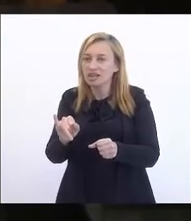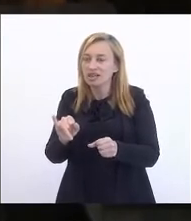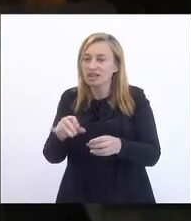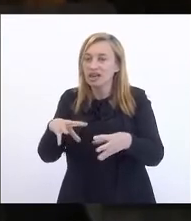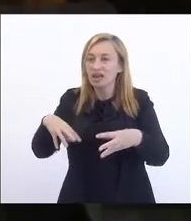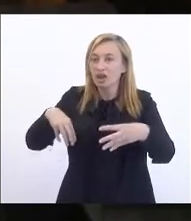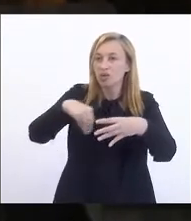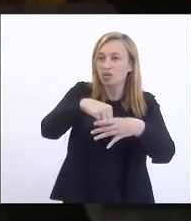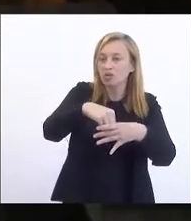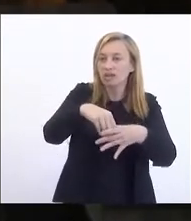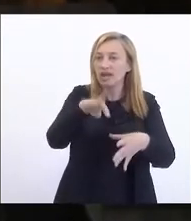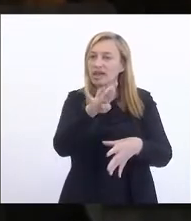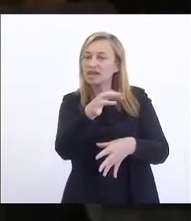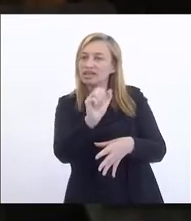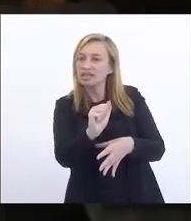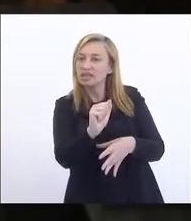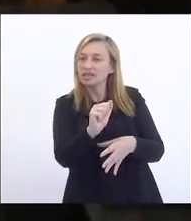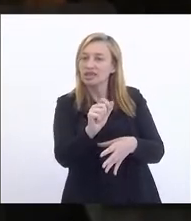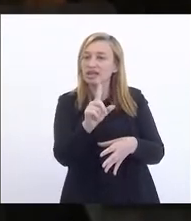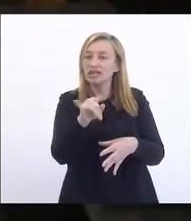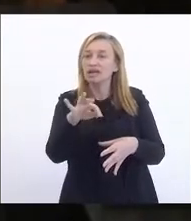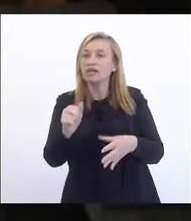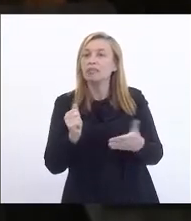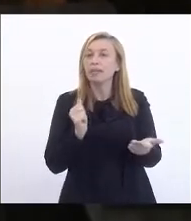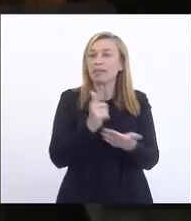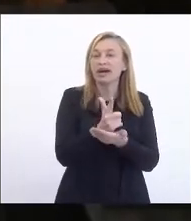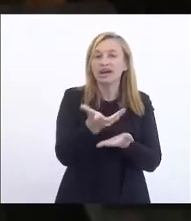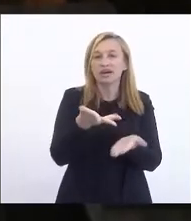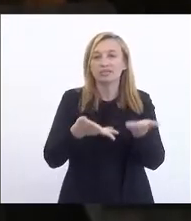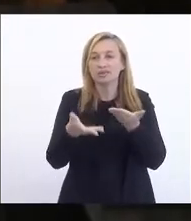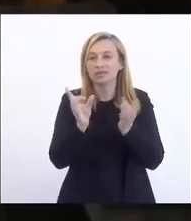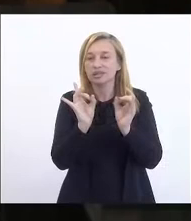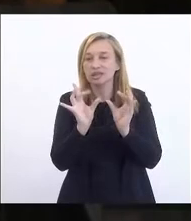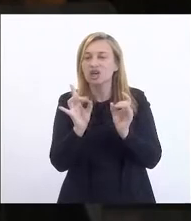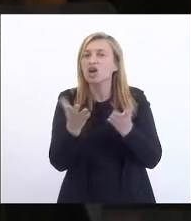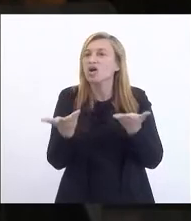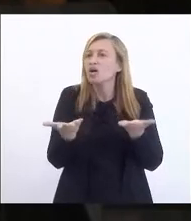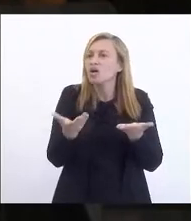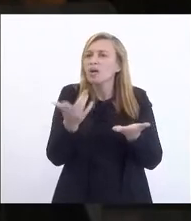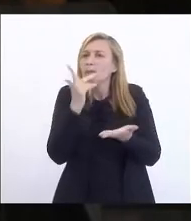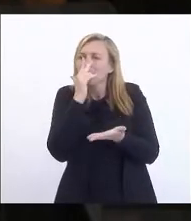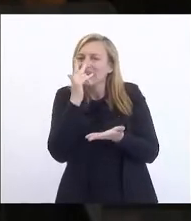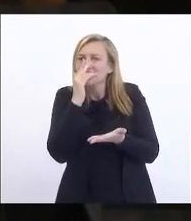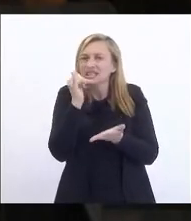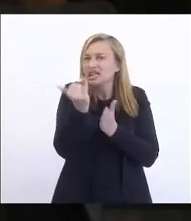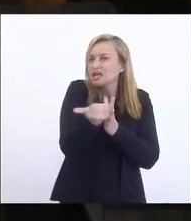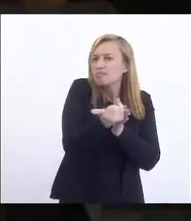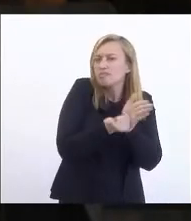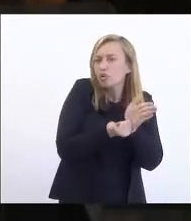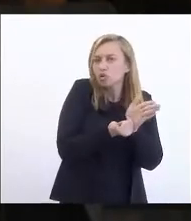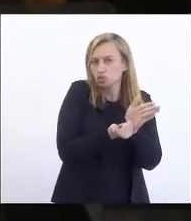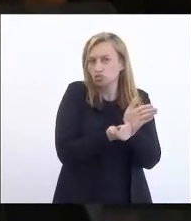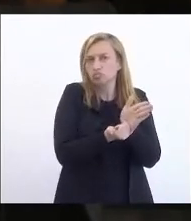líquida para pagar as participações especiais, como fosse o imposto de renda.